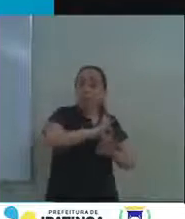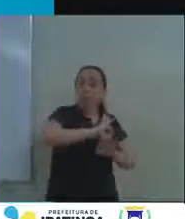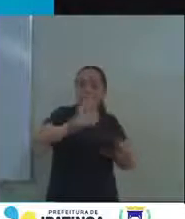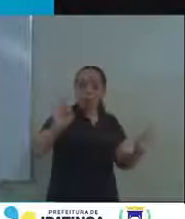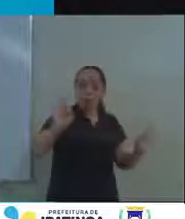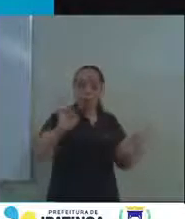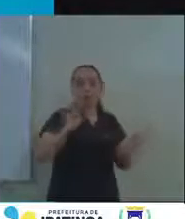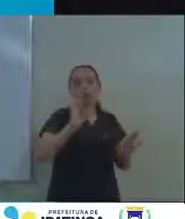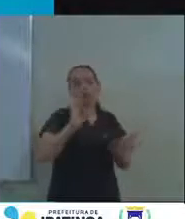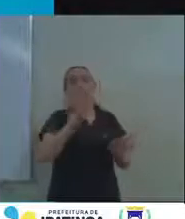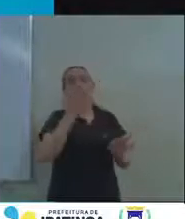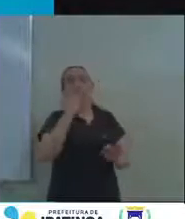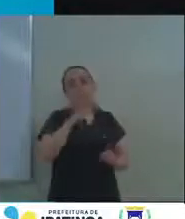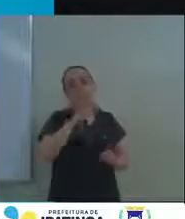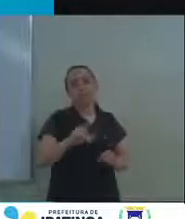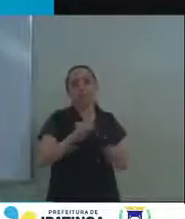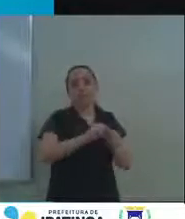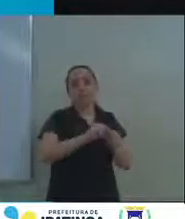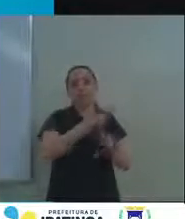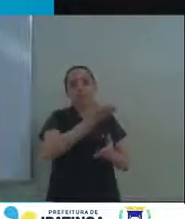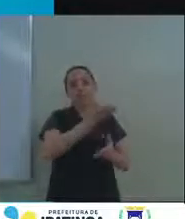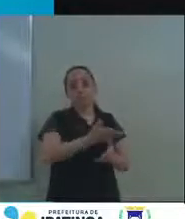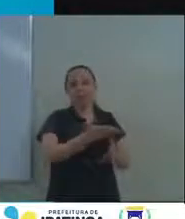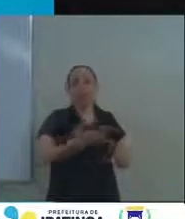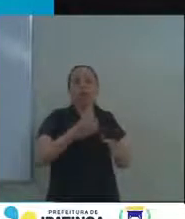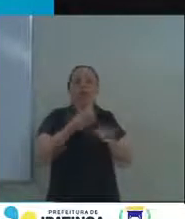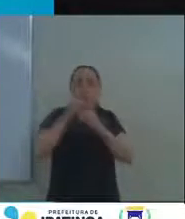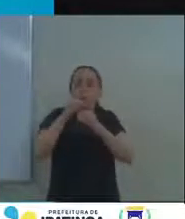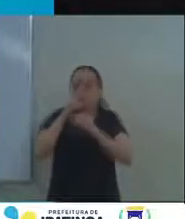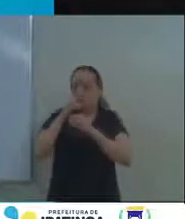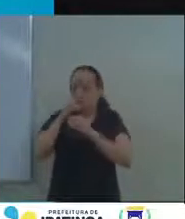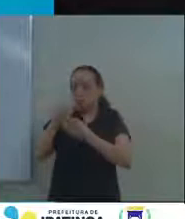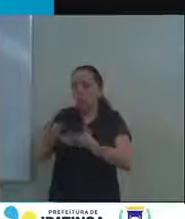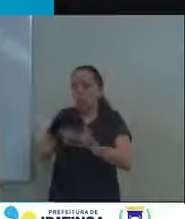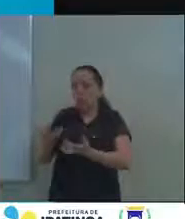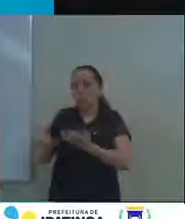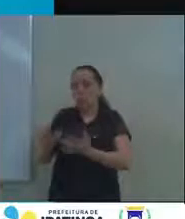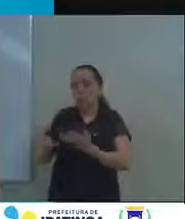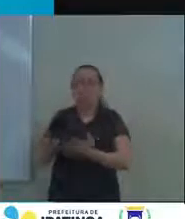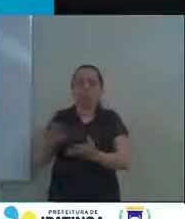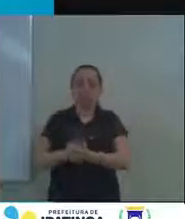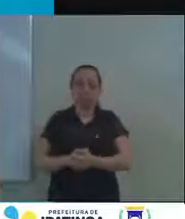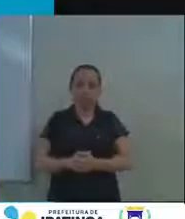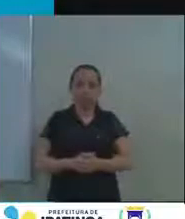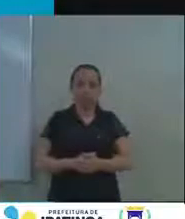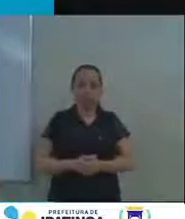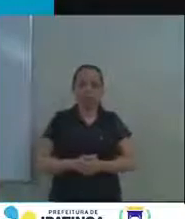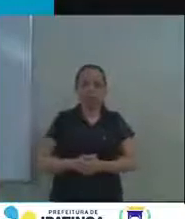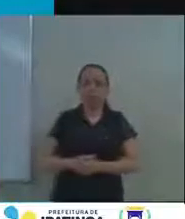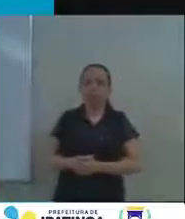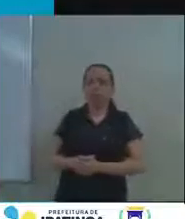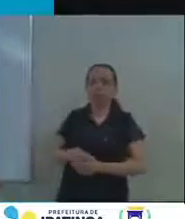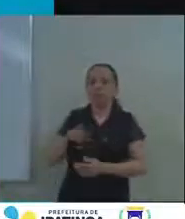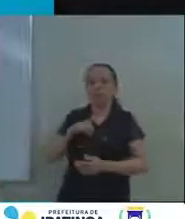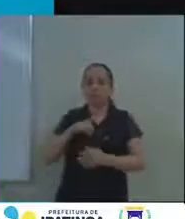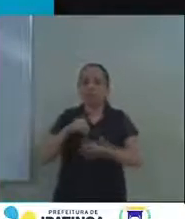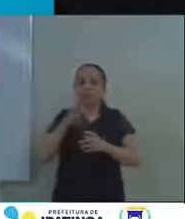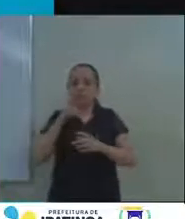prega vocal e para fazer com que ela vibre de maneira sincronizada. Da mesma forma dos exercícios